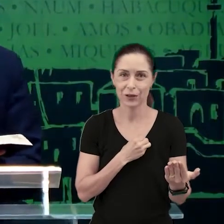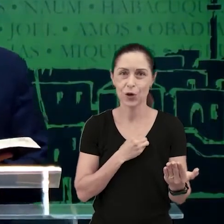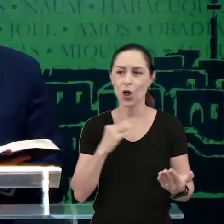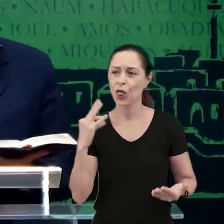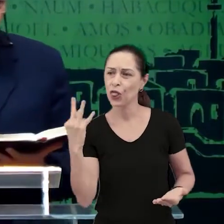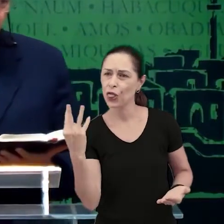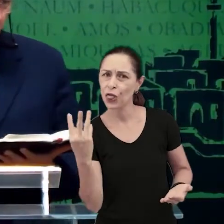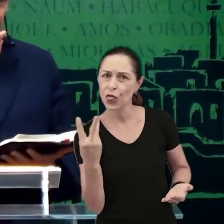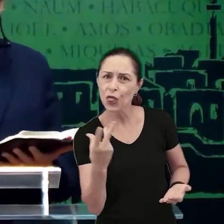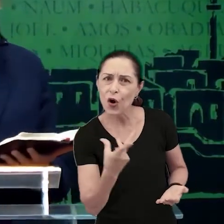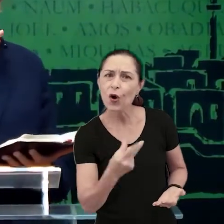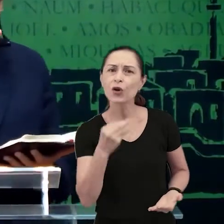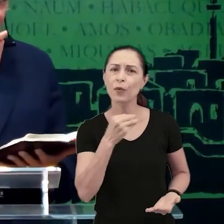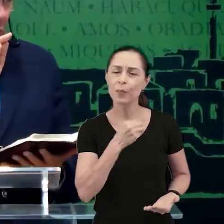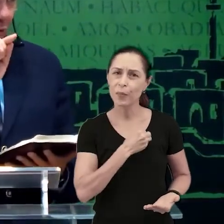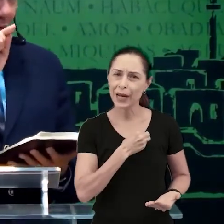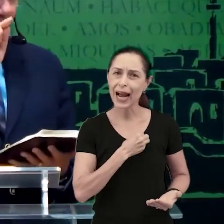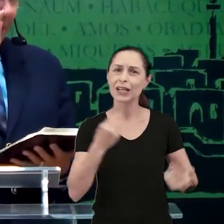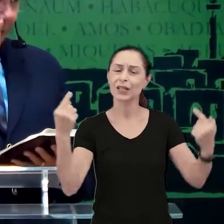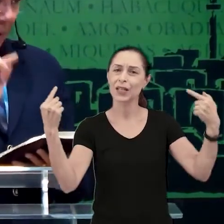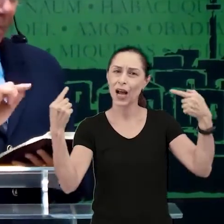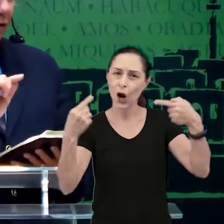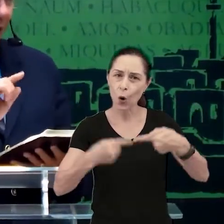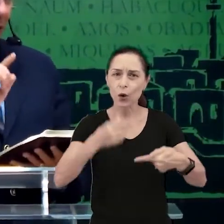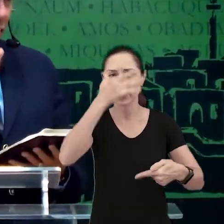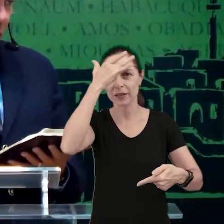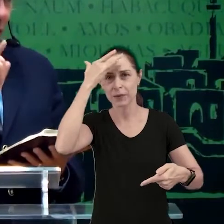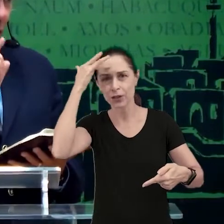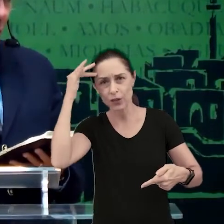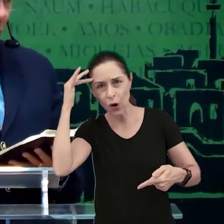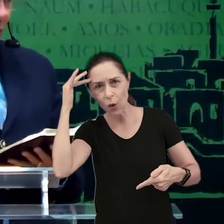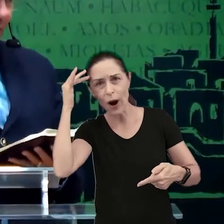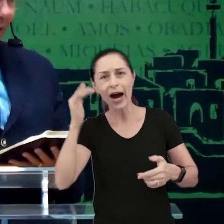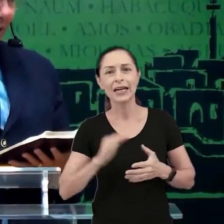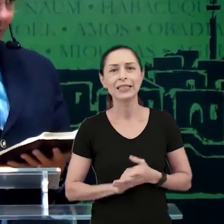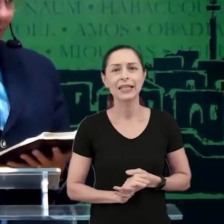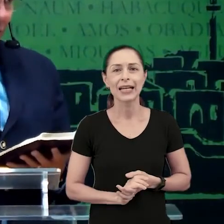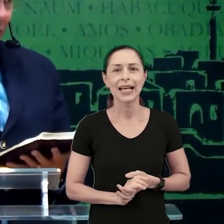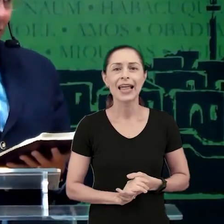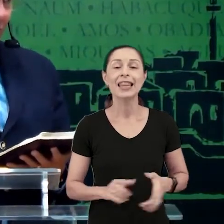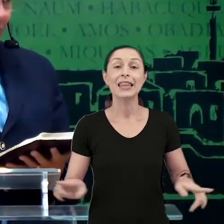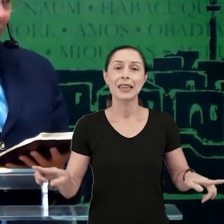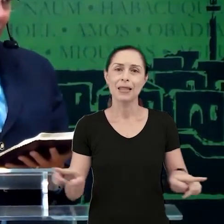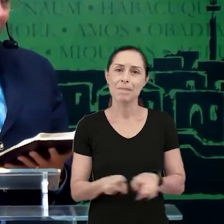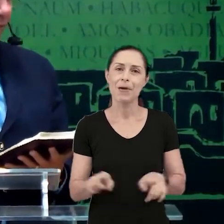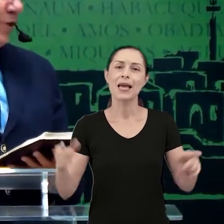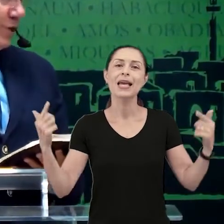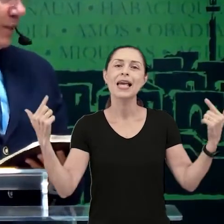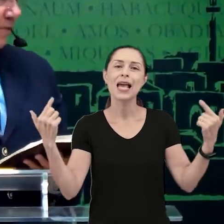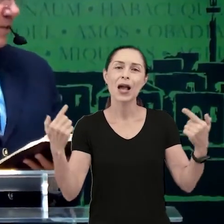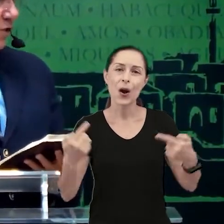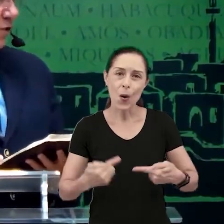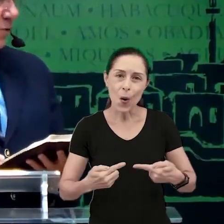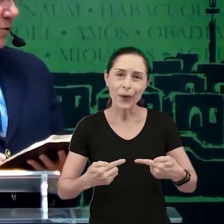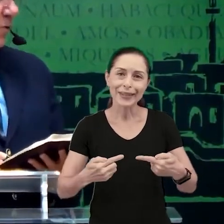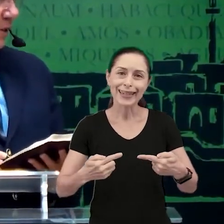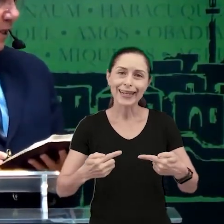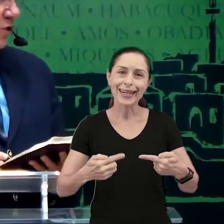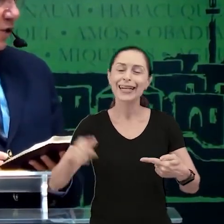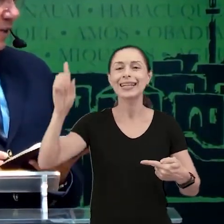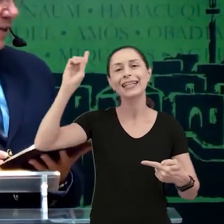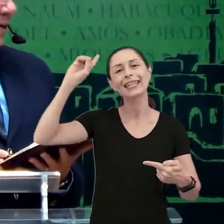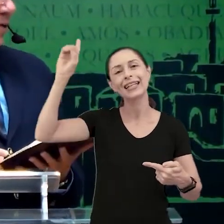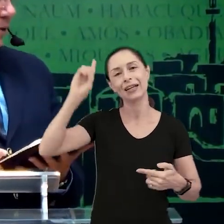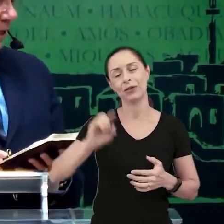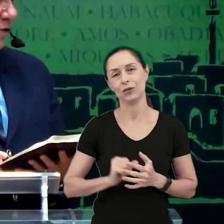pecado que é praticado contra o próximo é praticado sobretudo contra Deus. Foi isso que Davi sentiu,